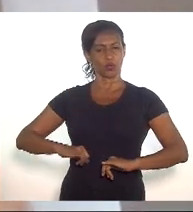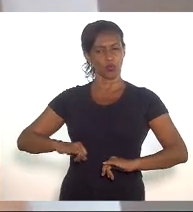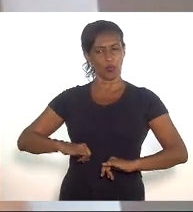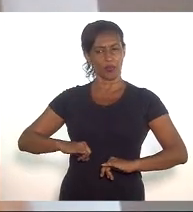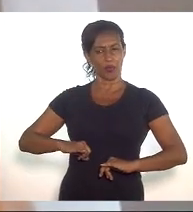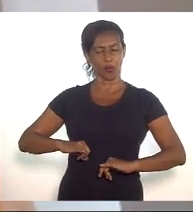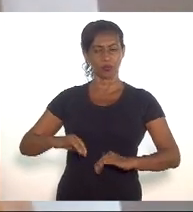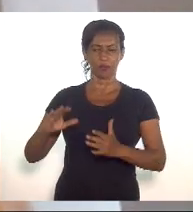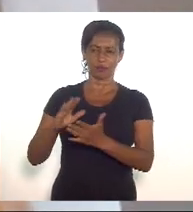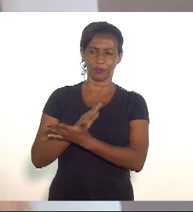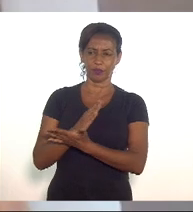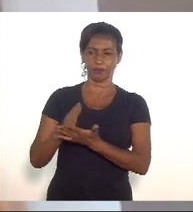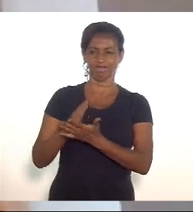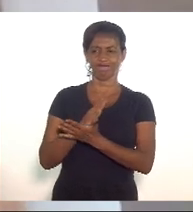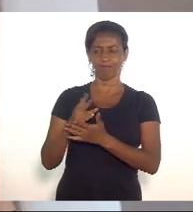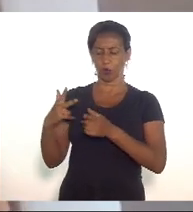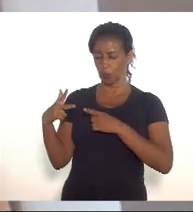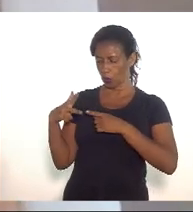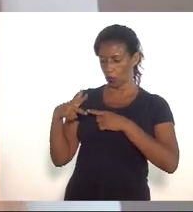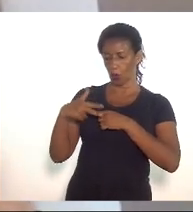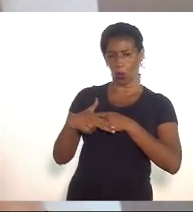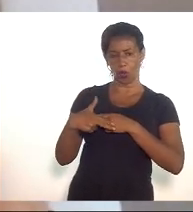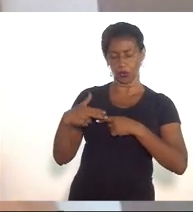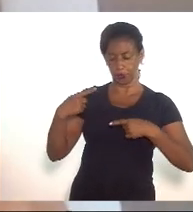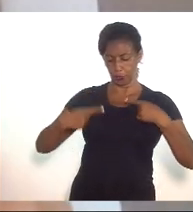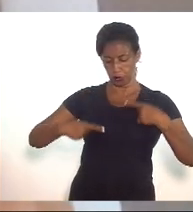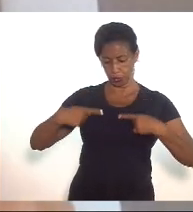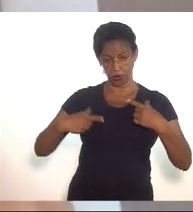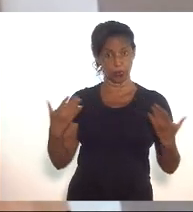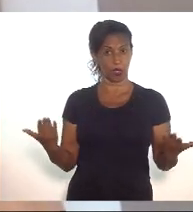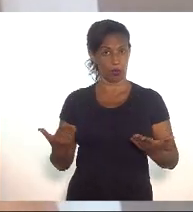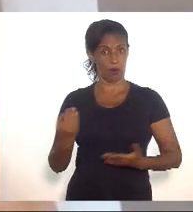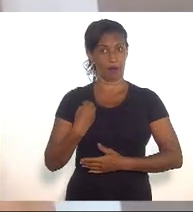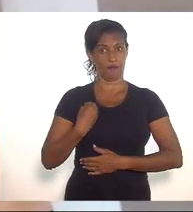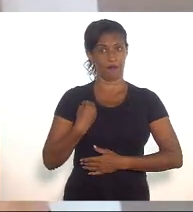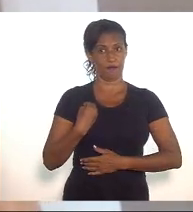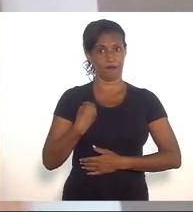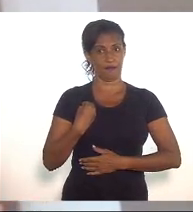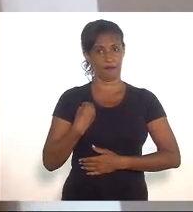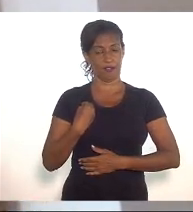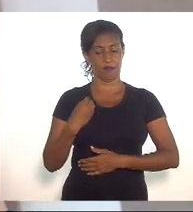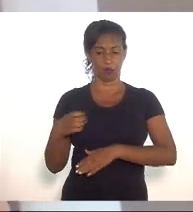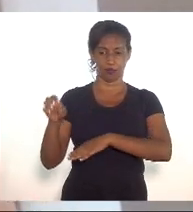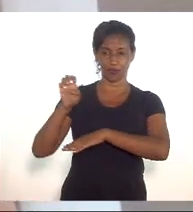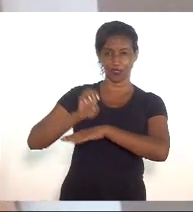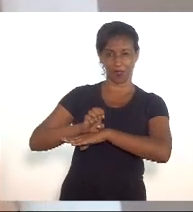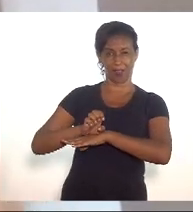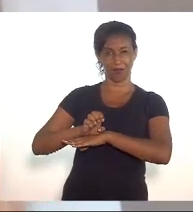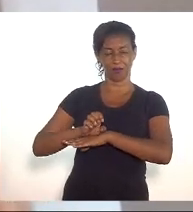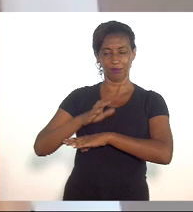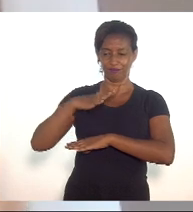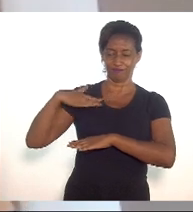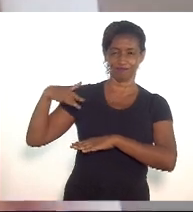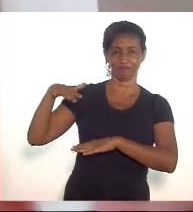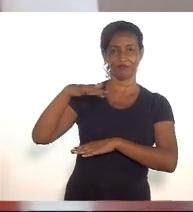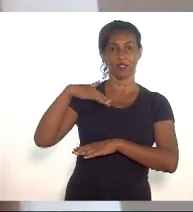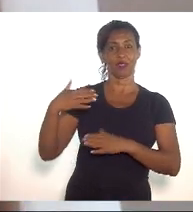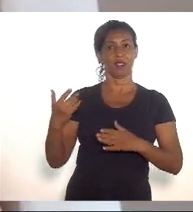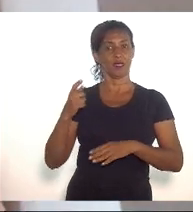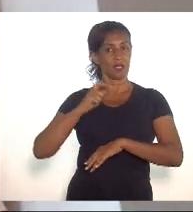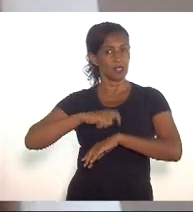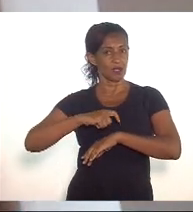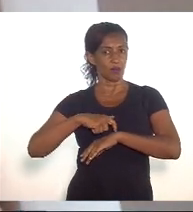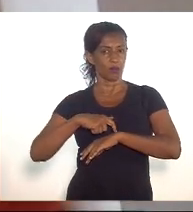forma, uma interrupção nesse momento político que a gente vive no Estado. E, nesse momento, a gente está